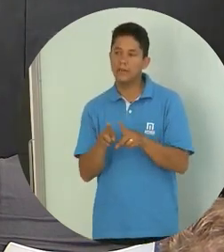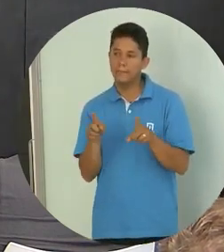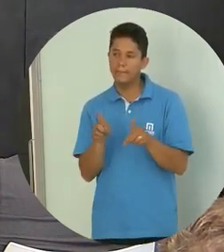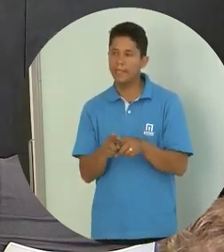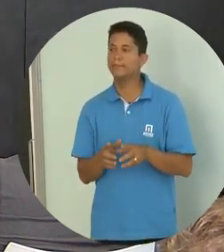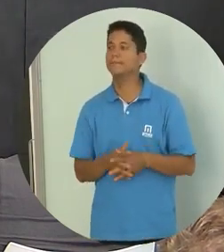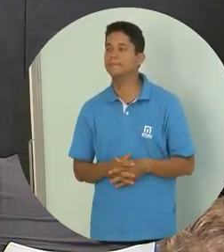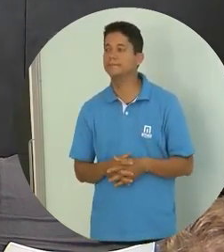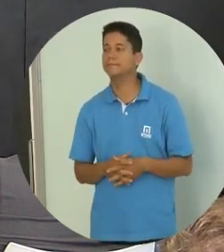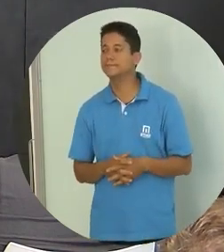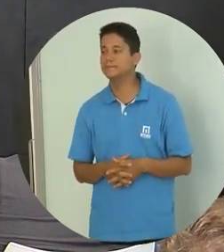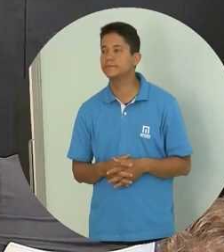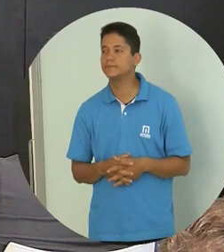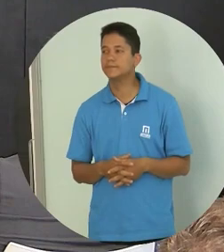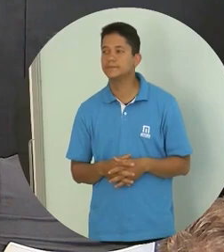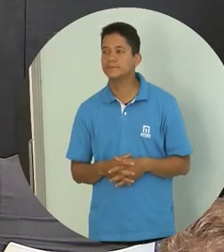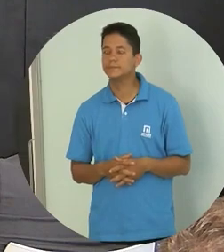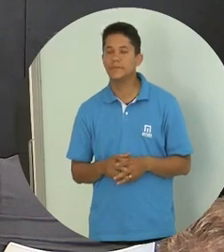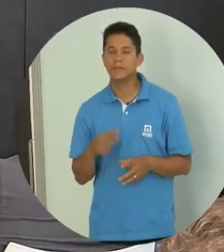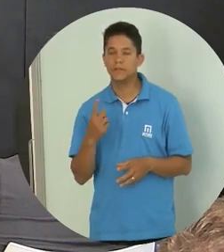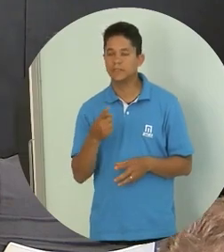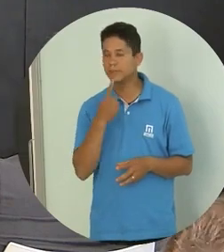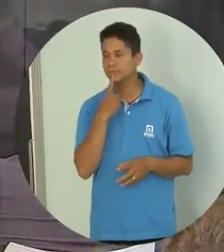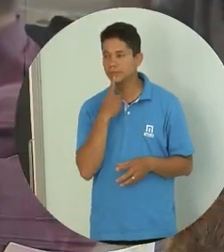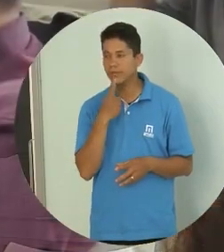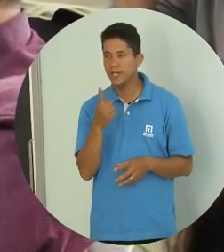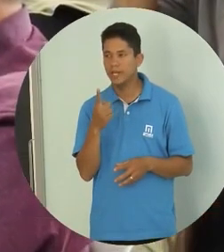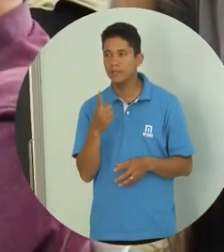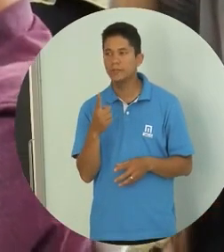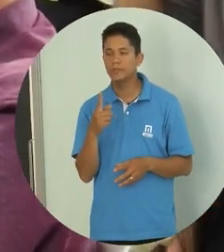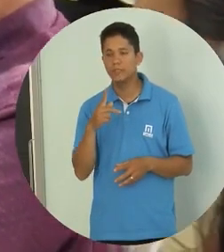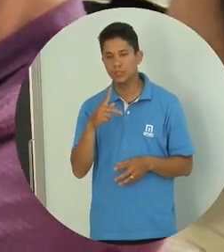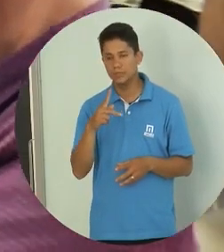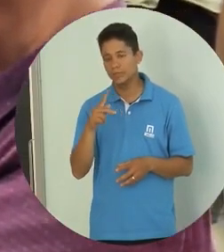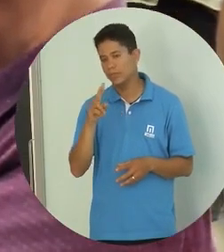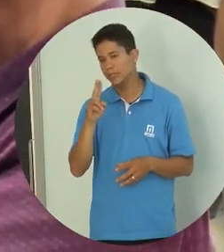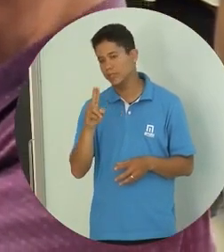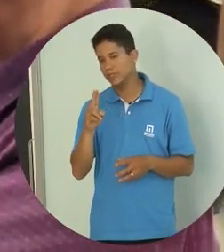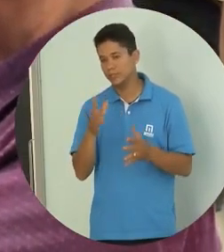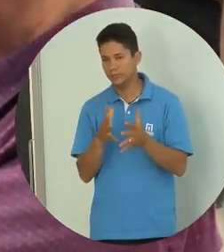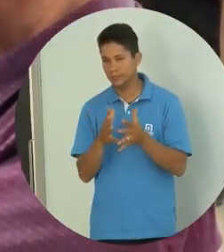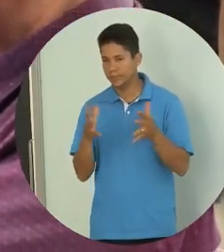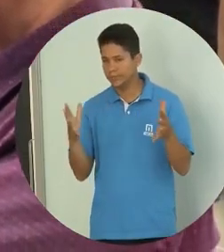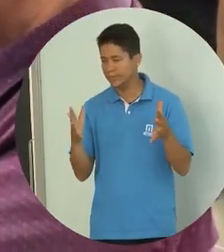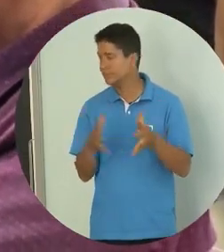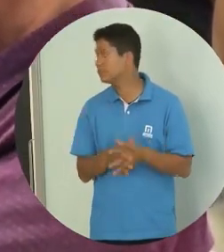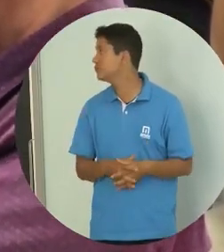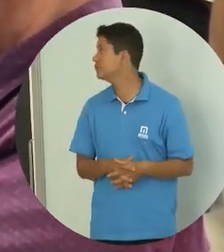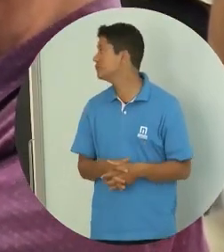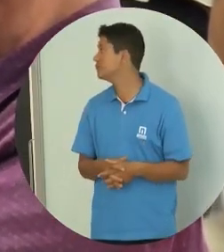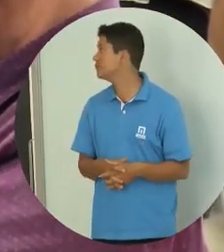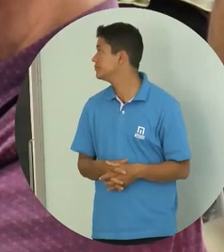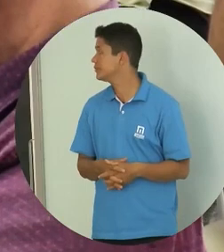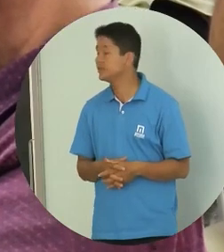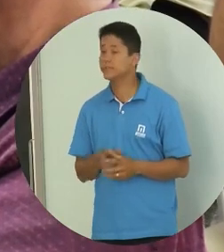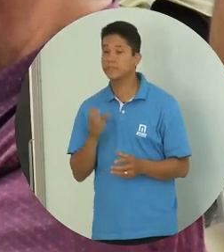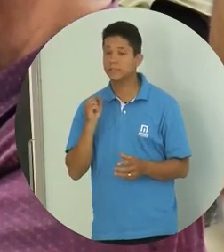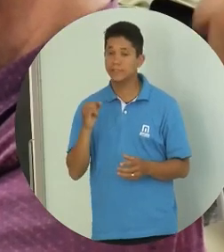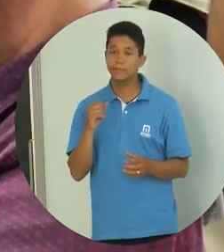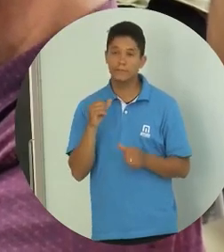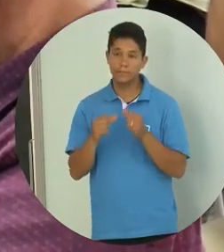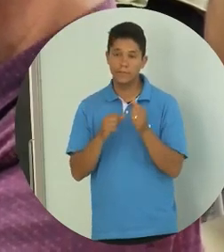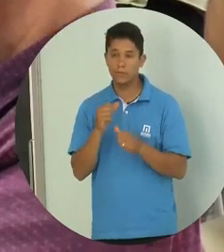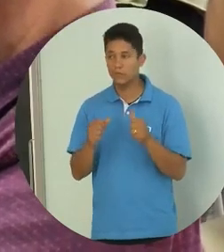Ali nós estamos falando de um poliuretano expansivo. Se você muda o tipo de material, muda